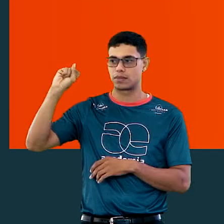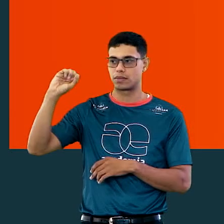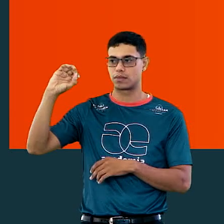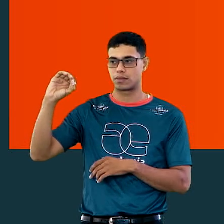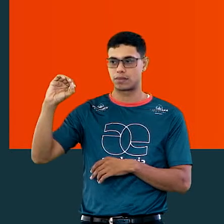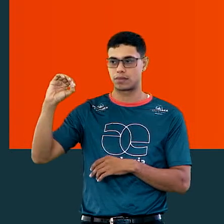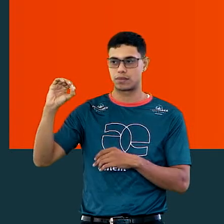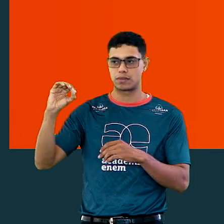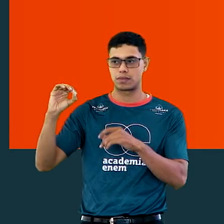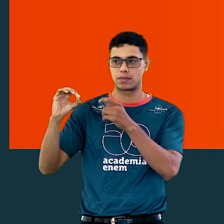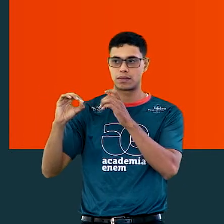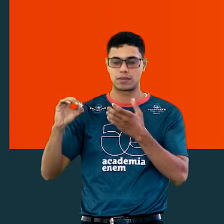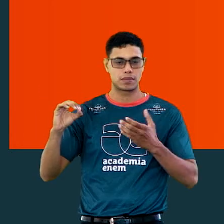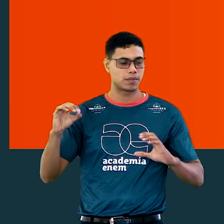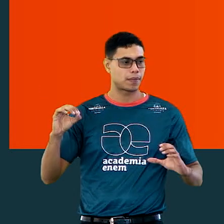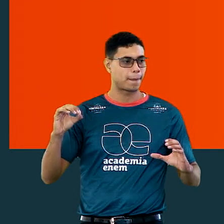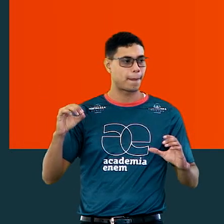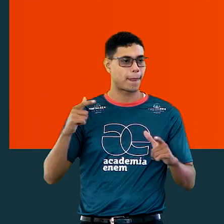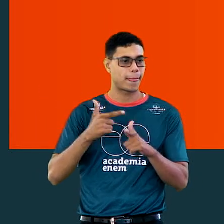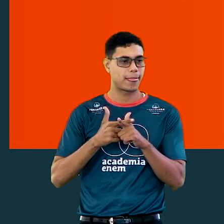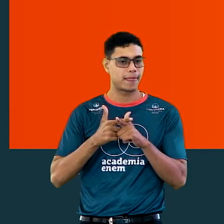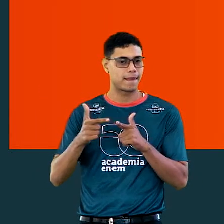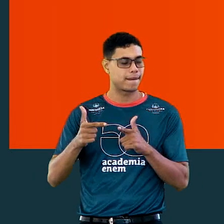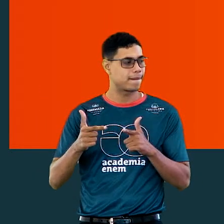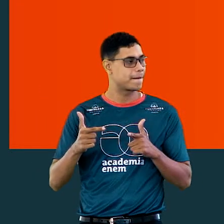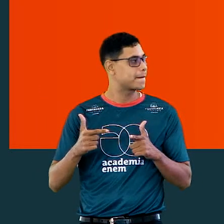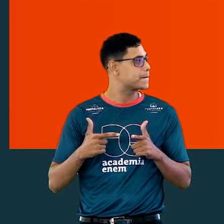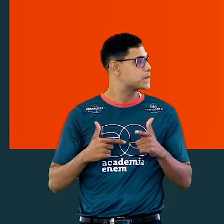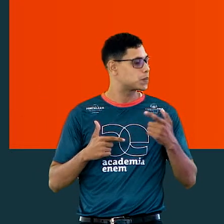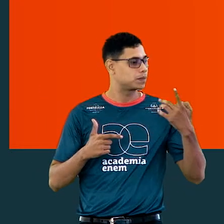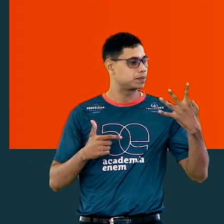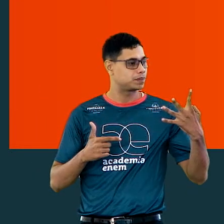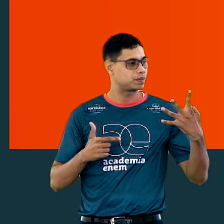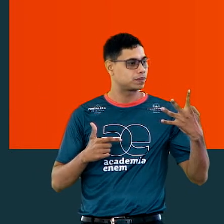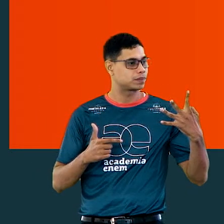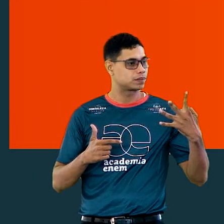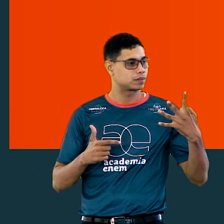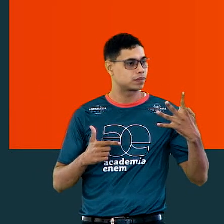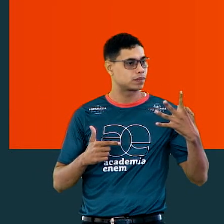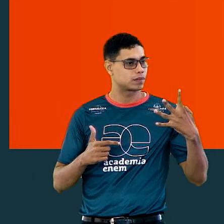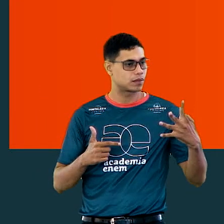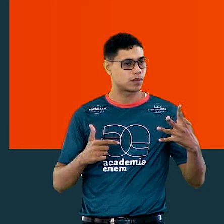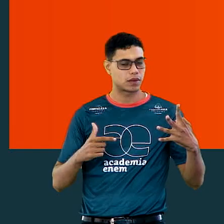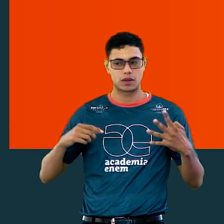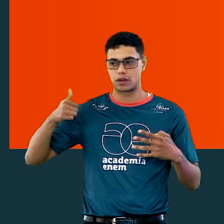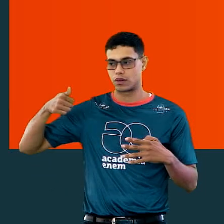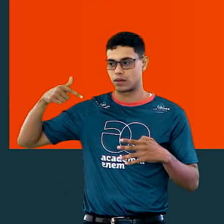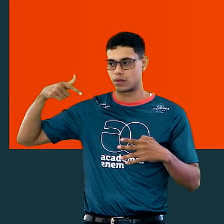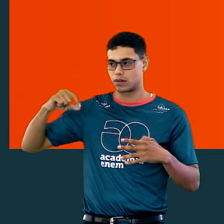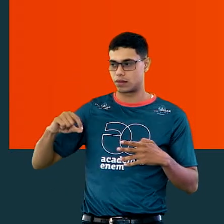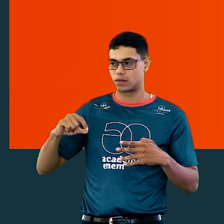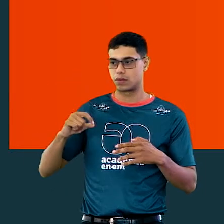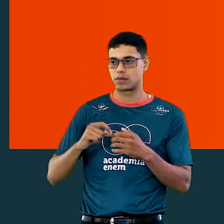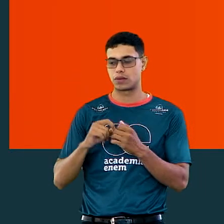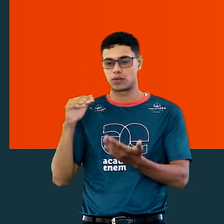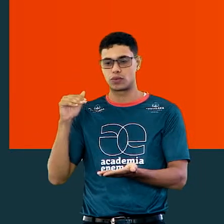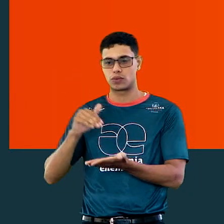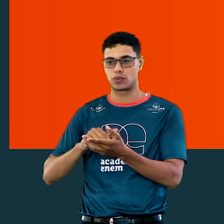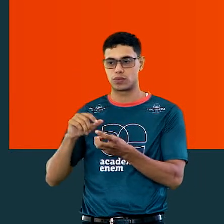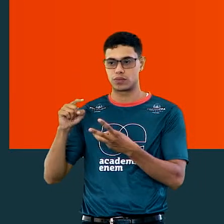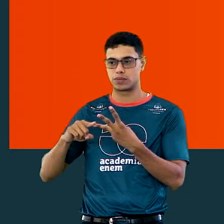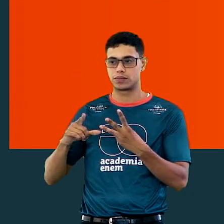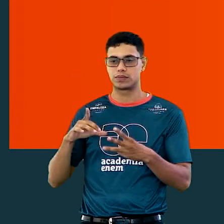680, tá legal? Dividido, tá? Por 4, 170. E o último,